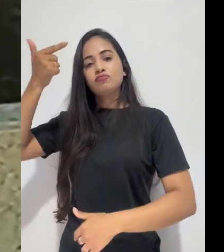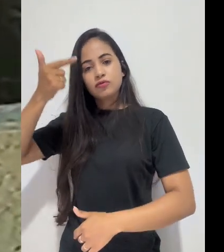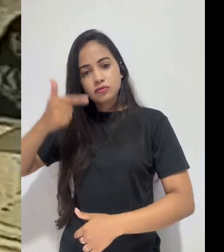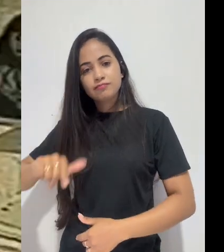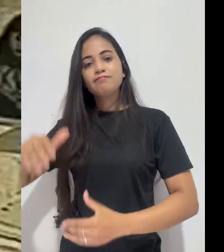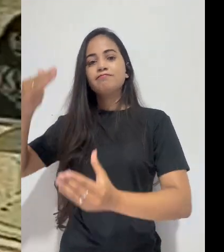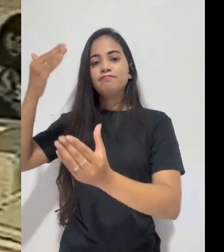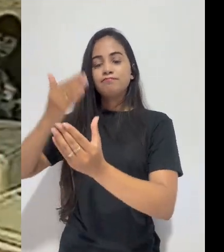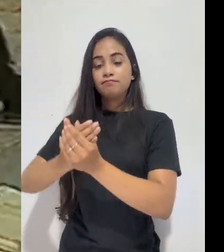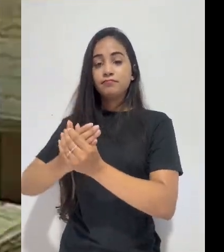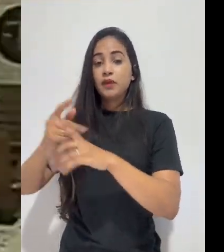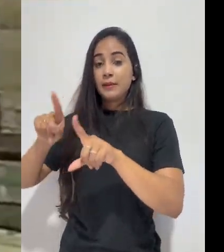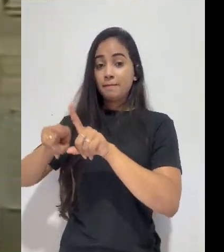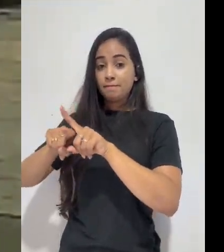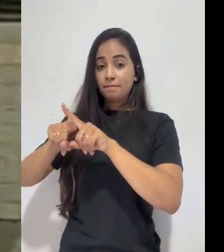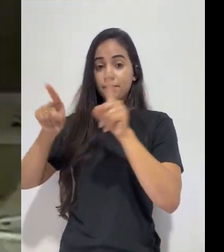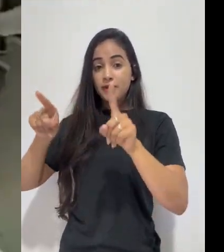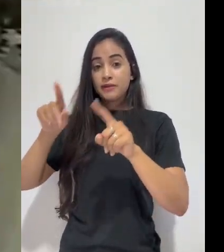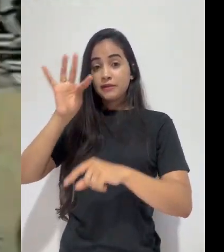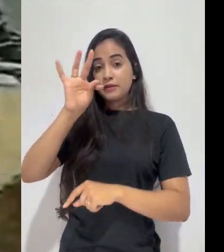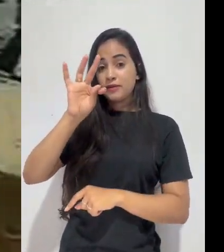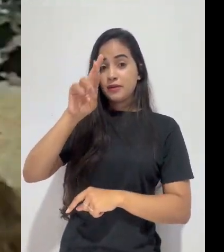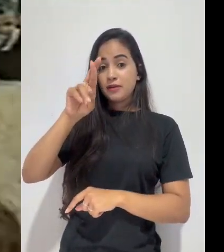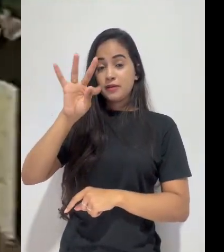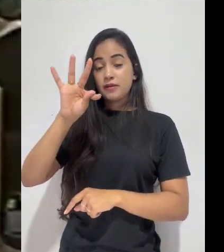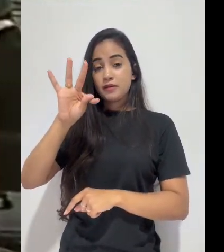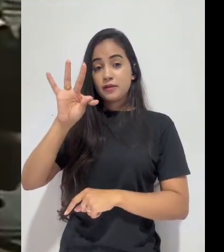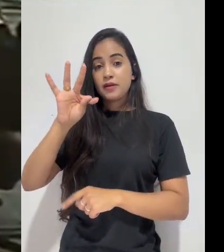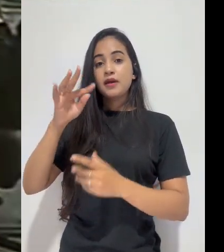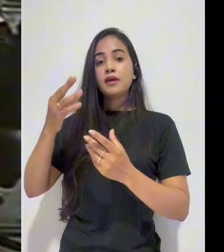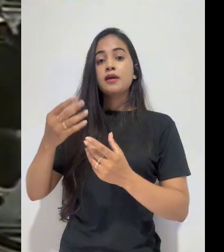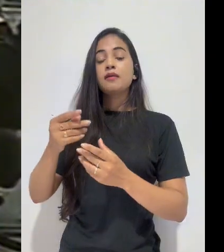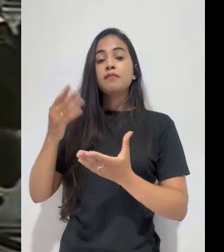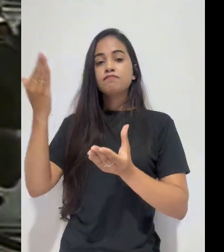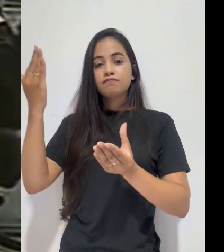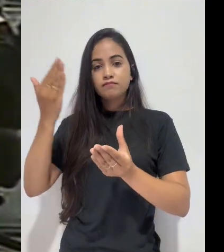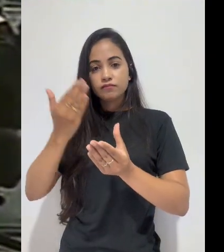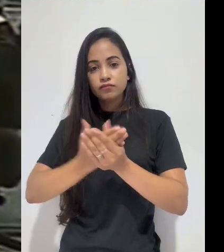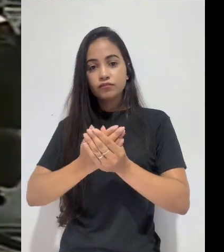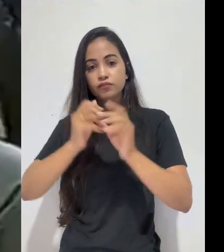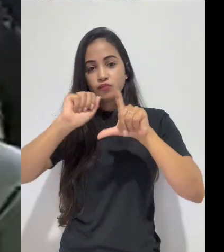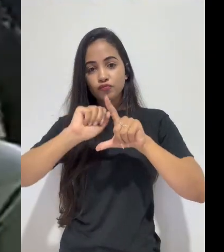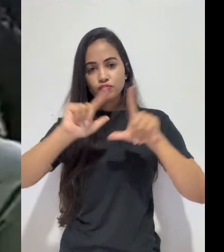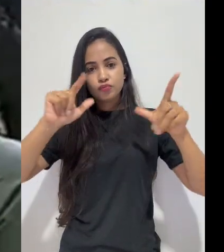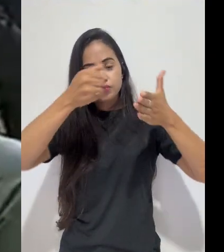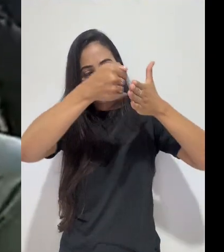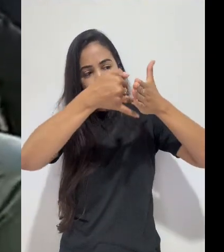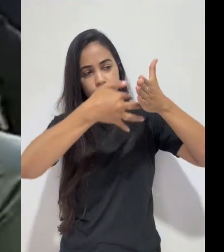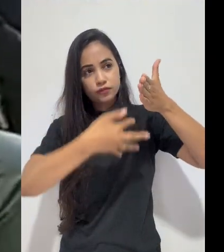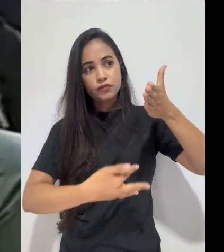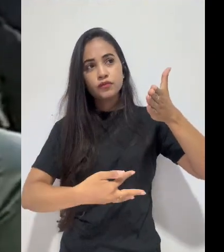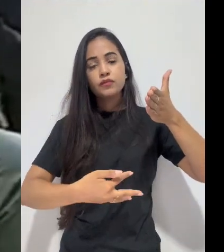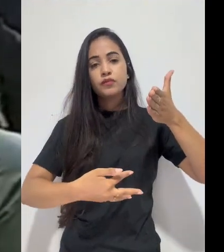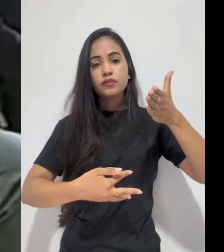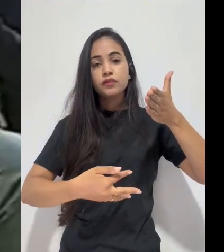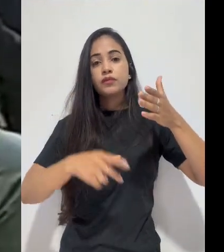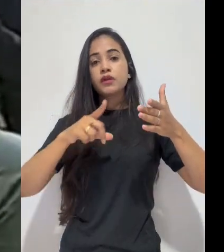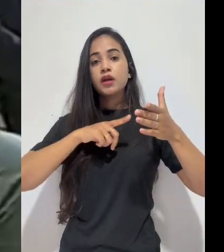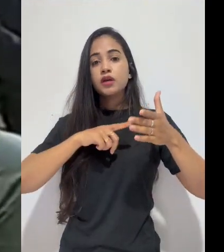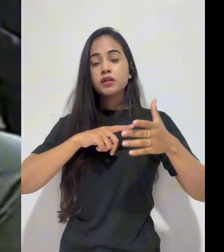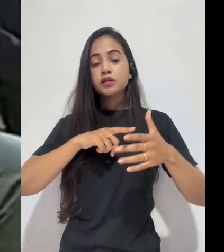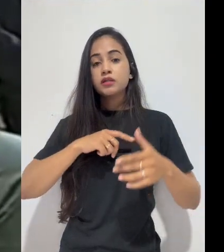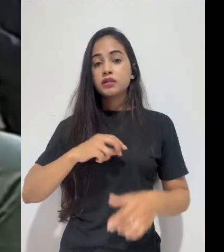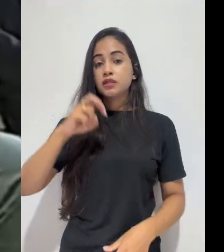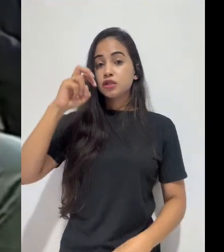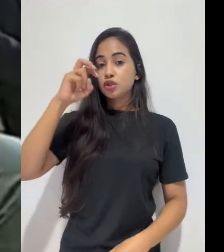o Tribunal Superior do Trabalho acabou recebendo o seu primeiro caso de racismo. O julgamento terminou em